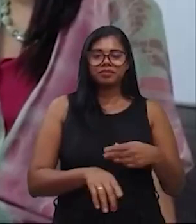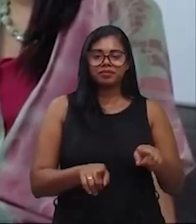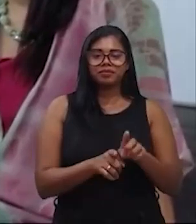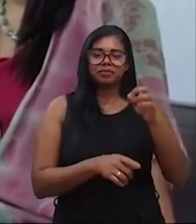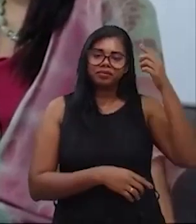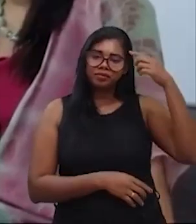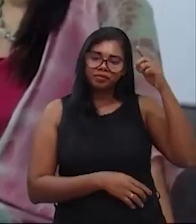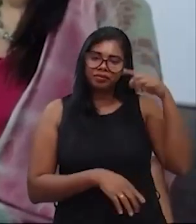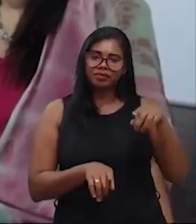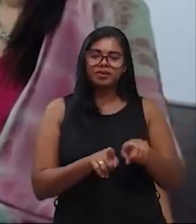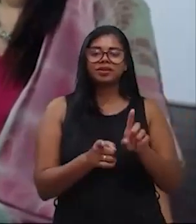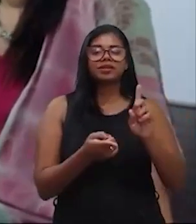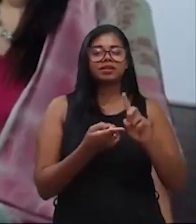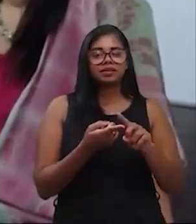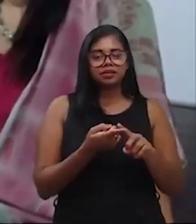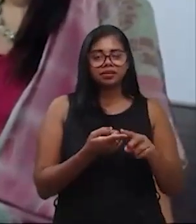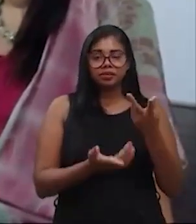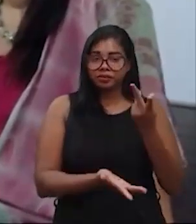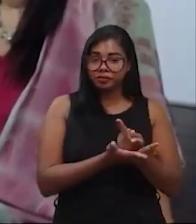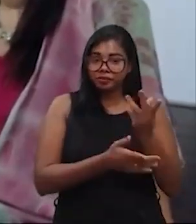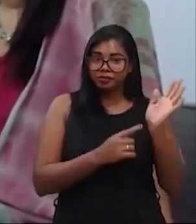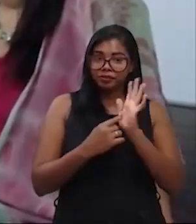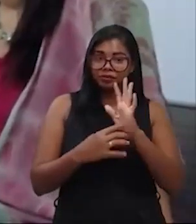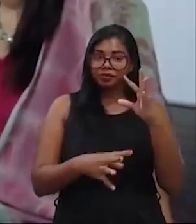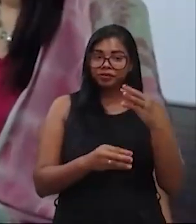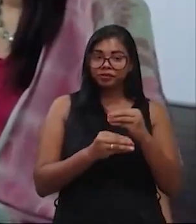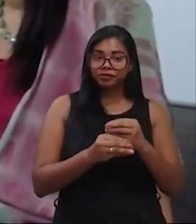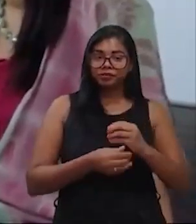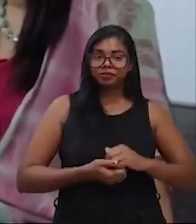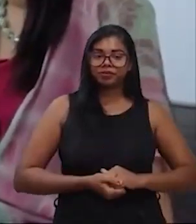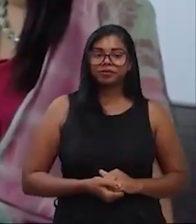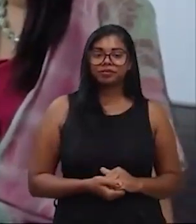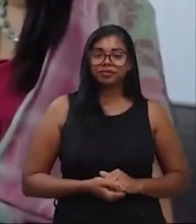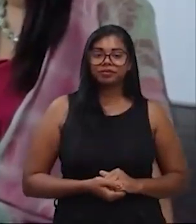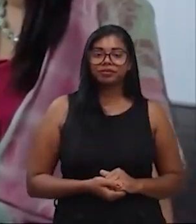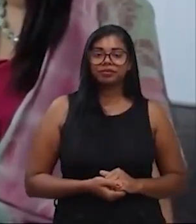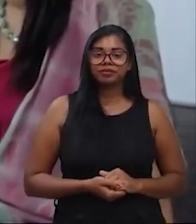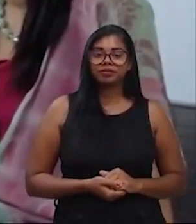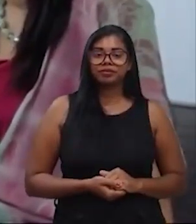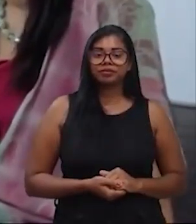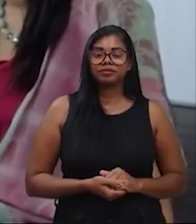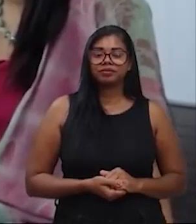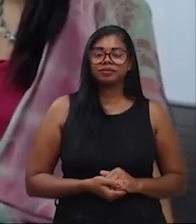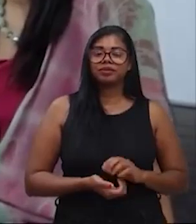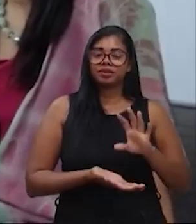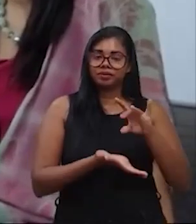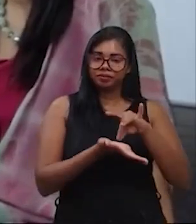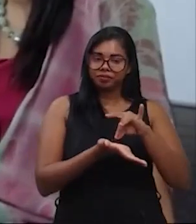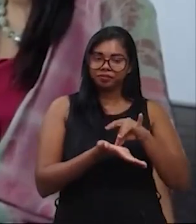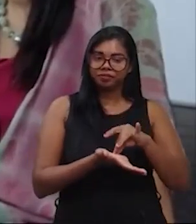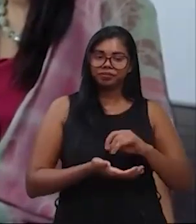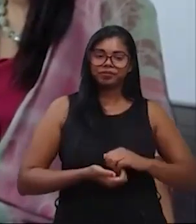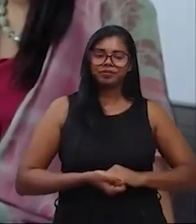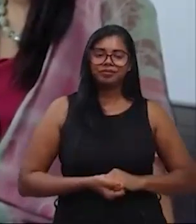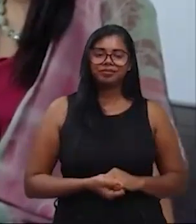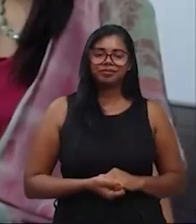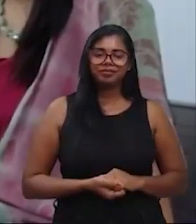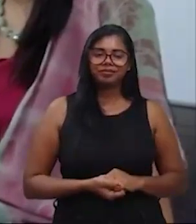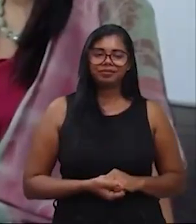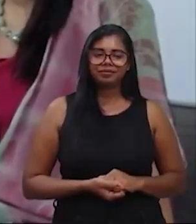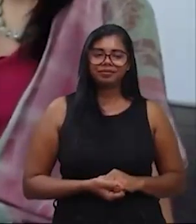no cotidiano para a sensibilidade chegar. Isso. Tem que estar aberta a sensibilidade. Exatamente. Aos sentidos.